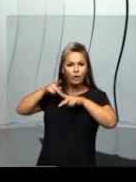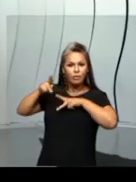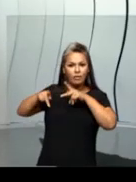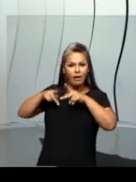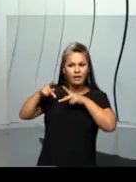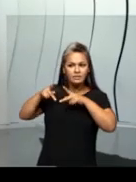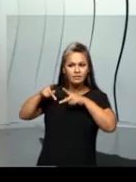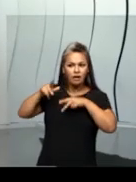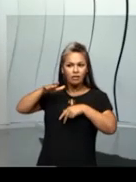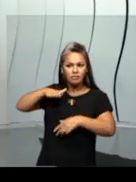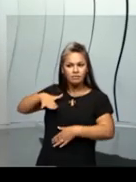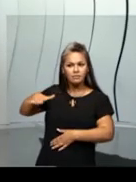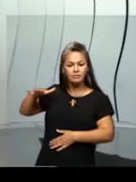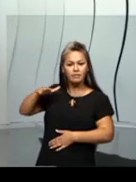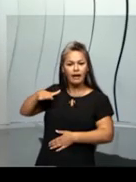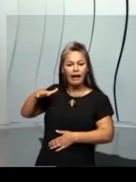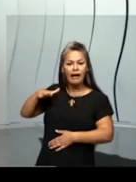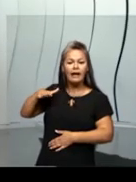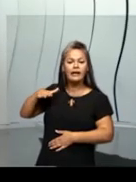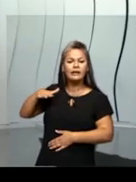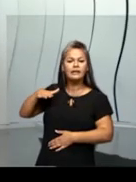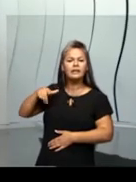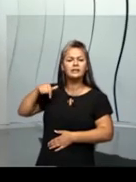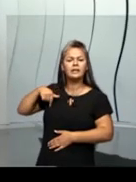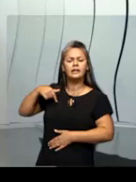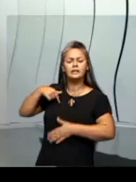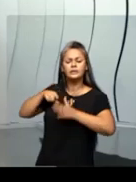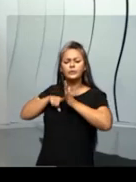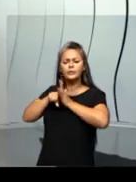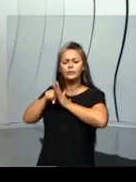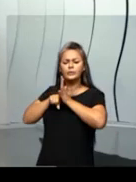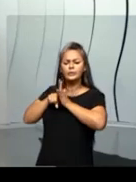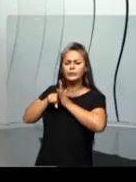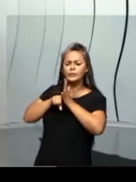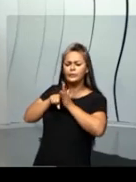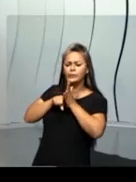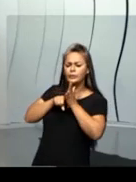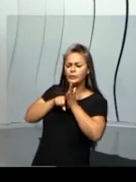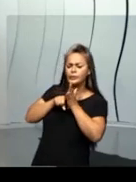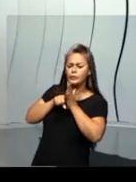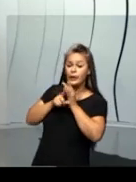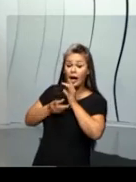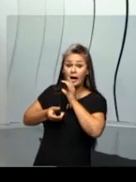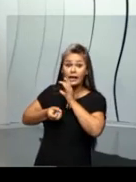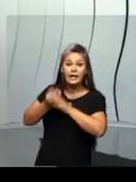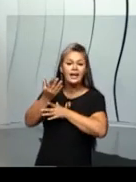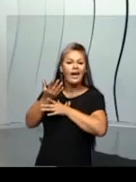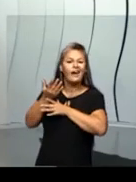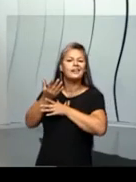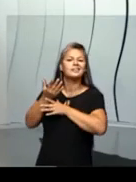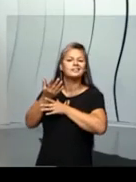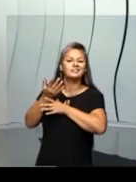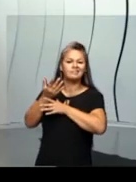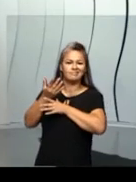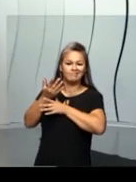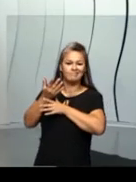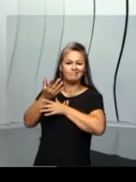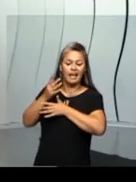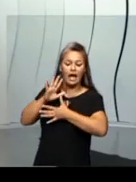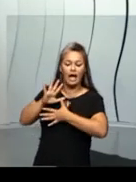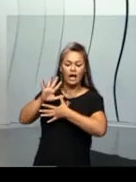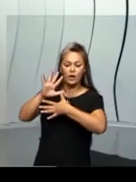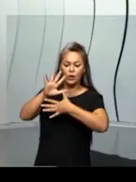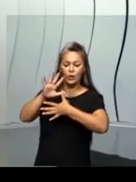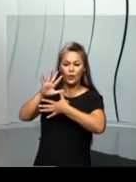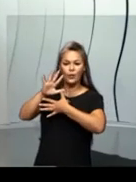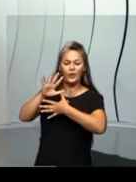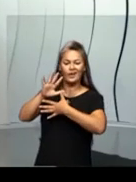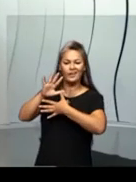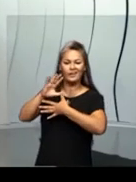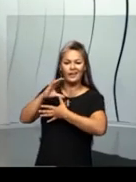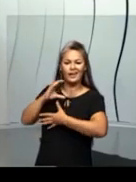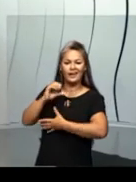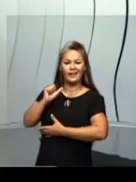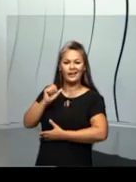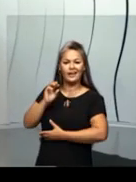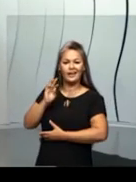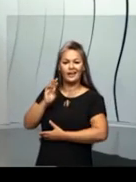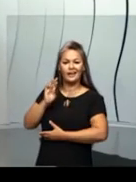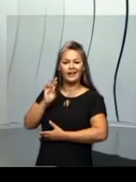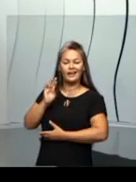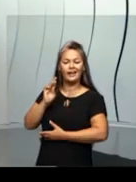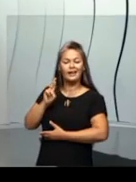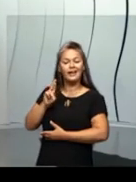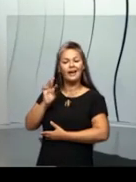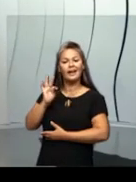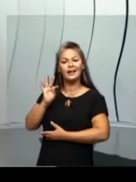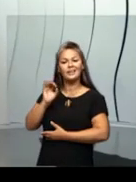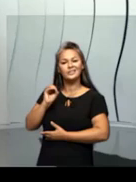a expandir ali, então eles já começaram a trabalhar a cartografia ali, já começou a produzir os seus primeiros mapas e ali já foi